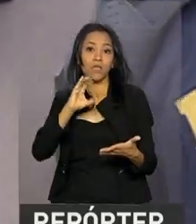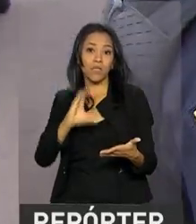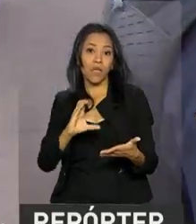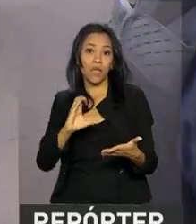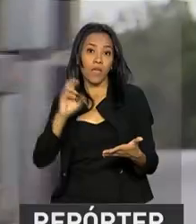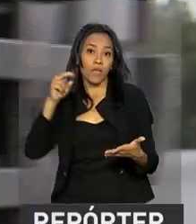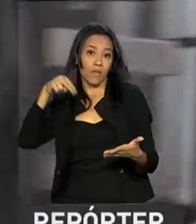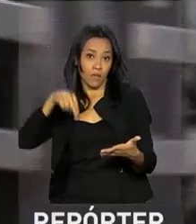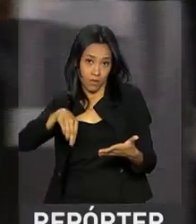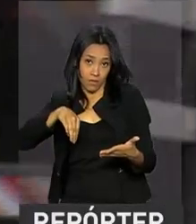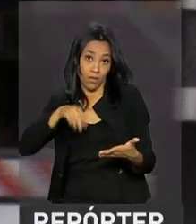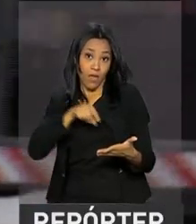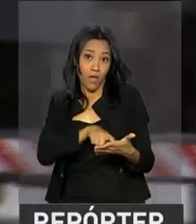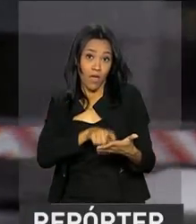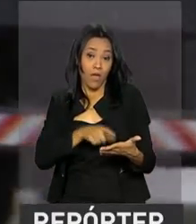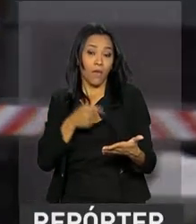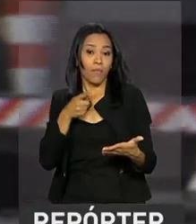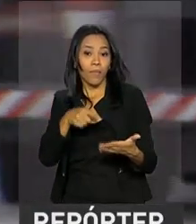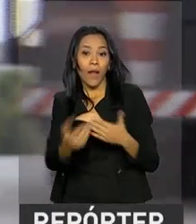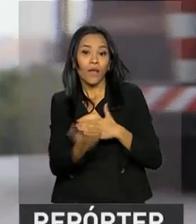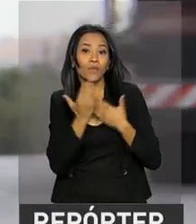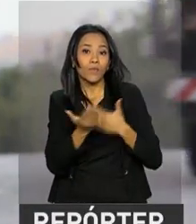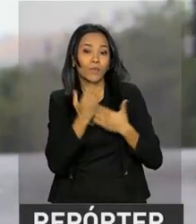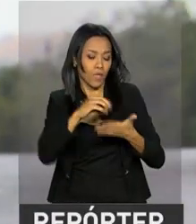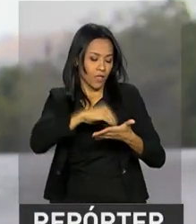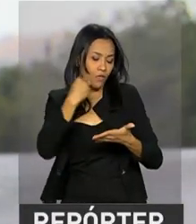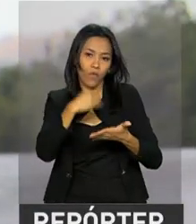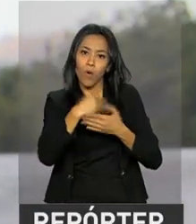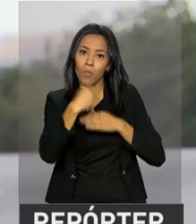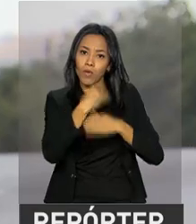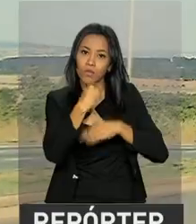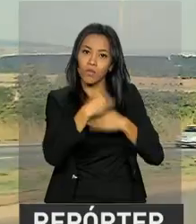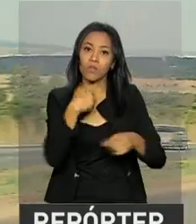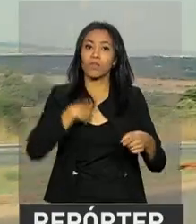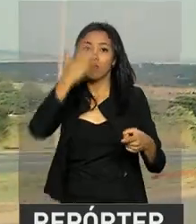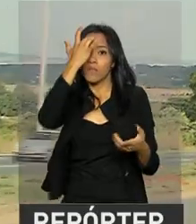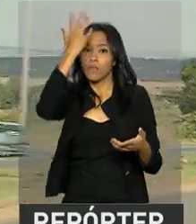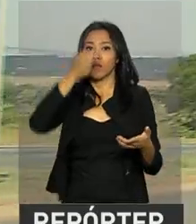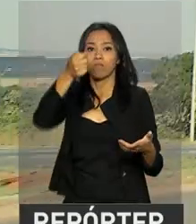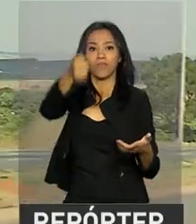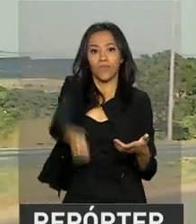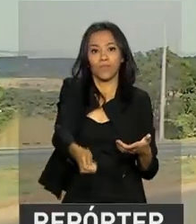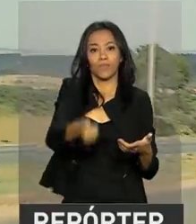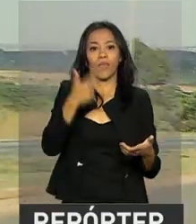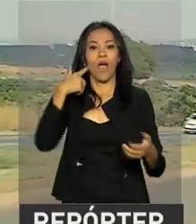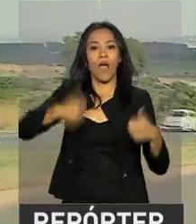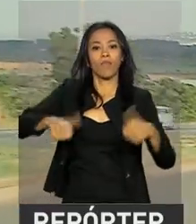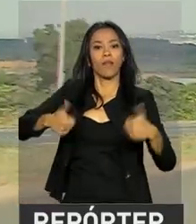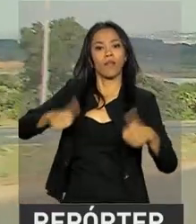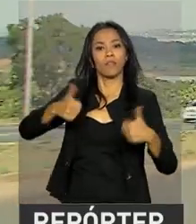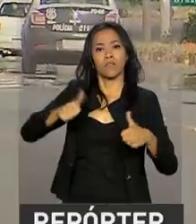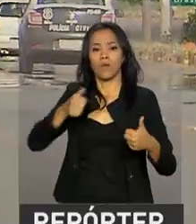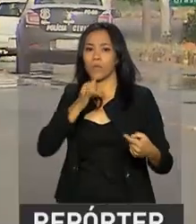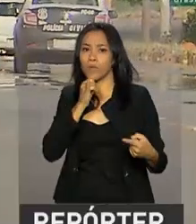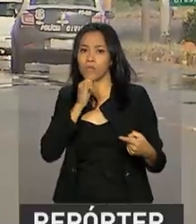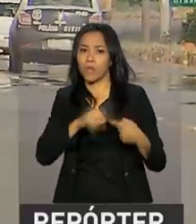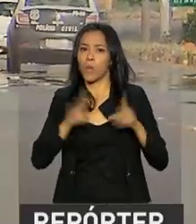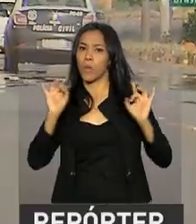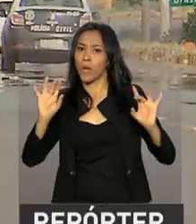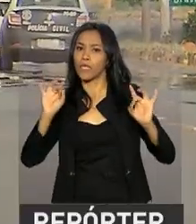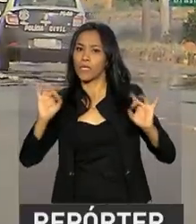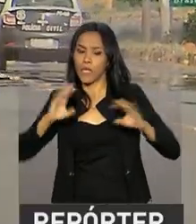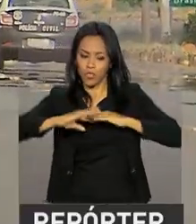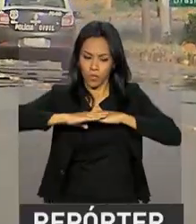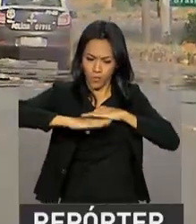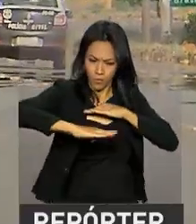índice de condição de manutenção da malha rodoviária torna mais fácil e rápida avaliação de itens como qualidade da